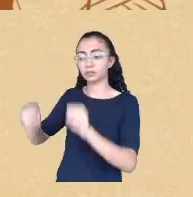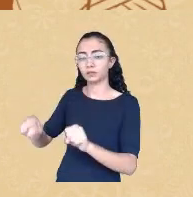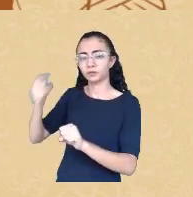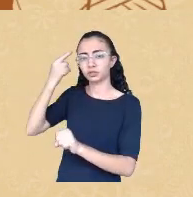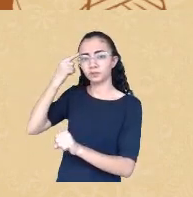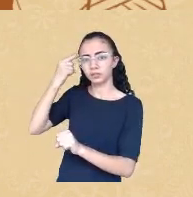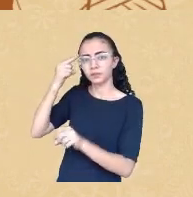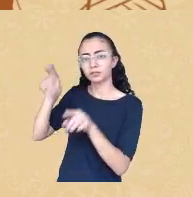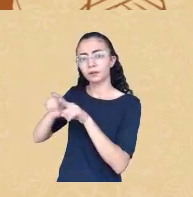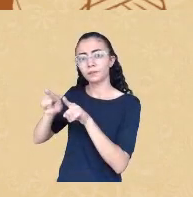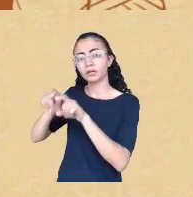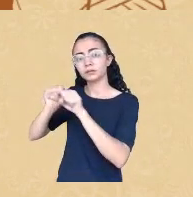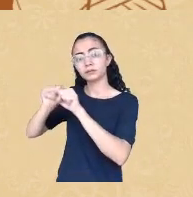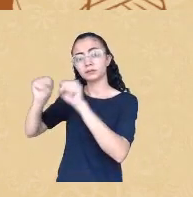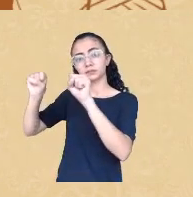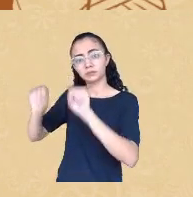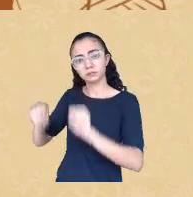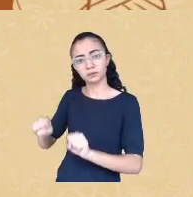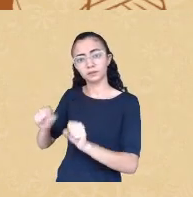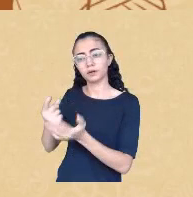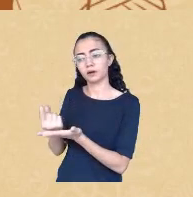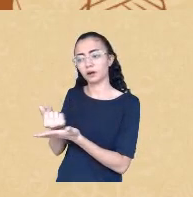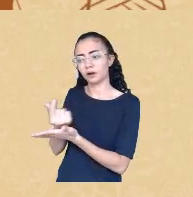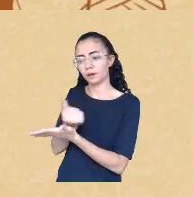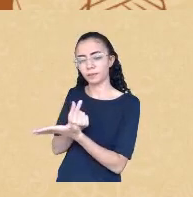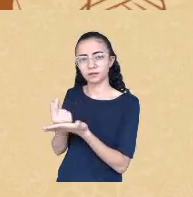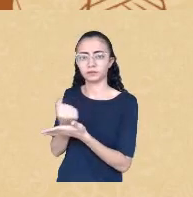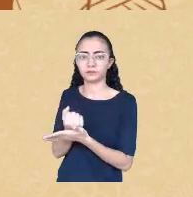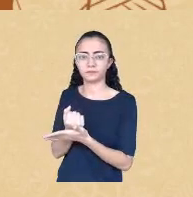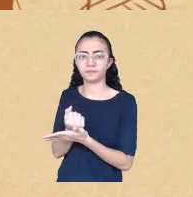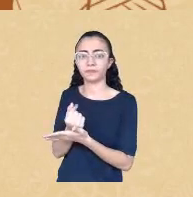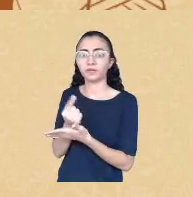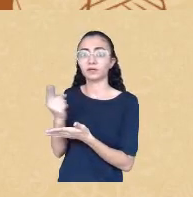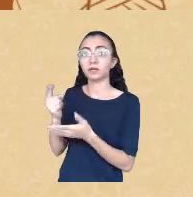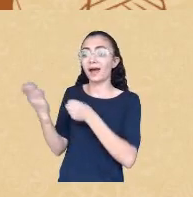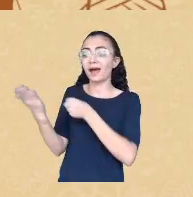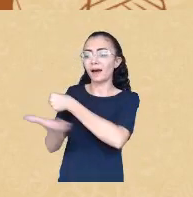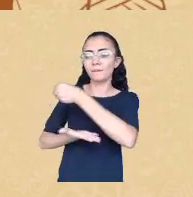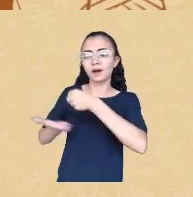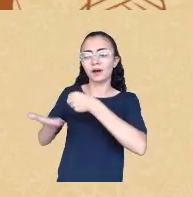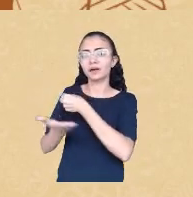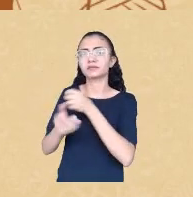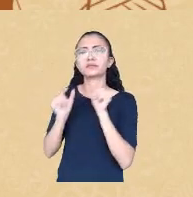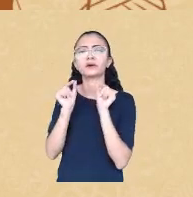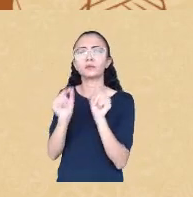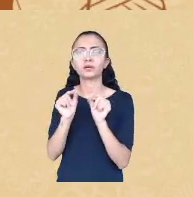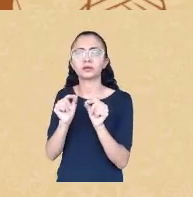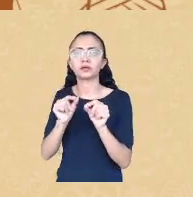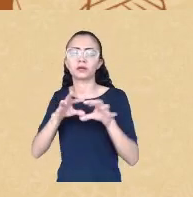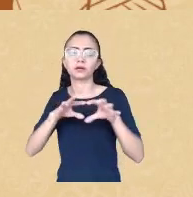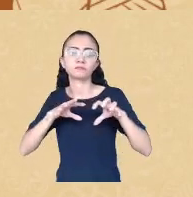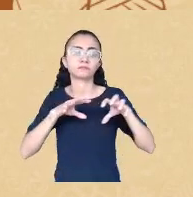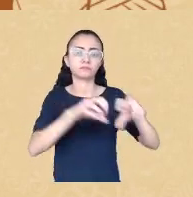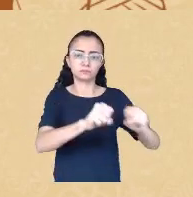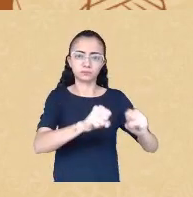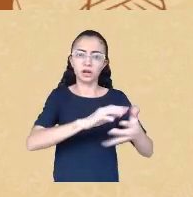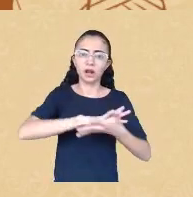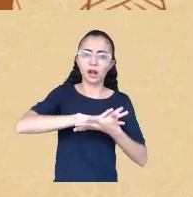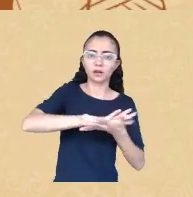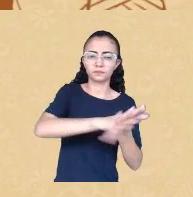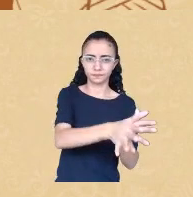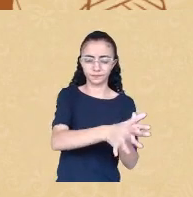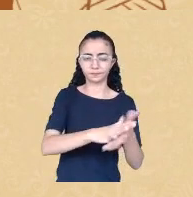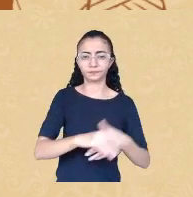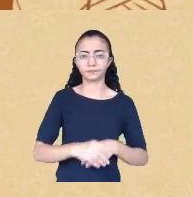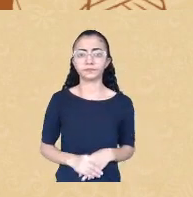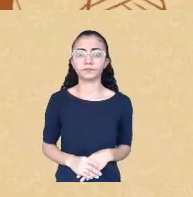fundado nessa ideia do extermínio, do genocídio. De que, para estabelecer o capitalismo, como